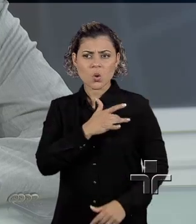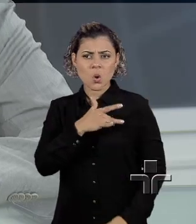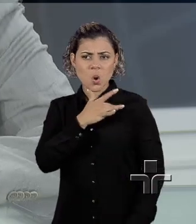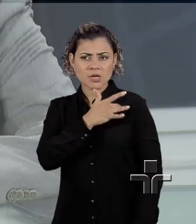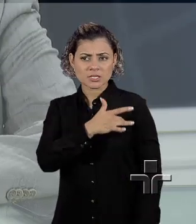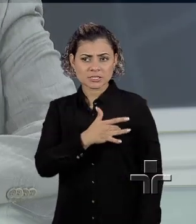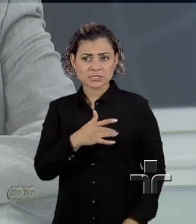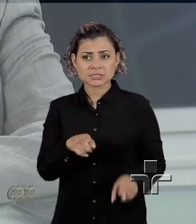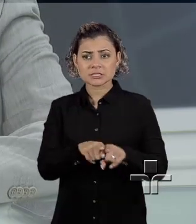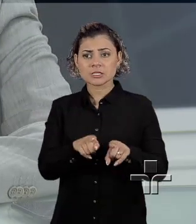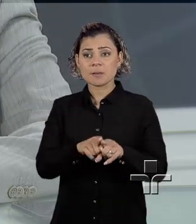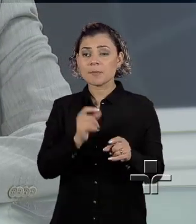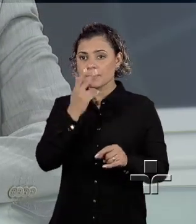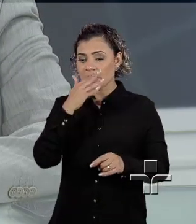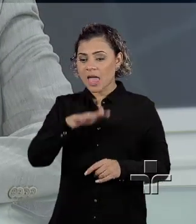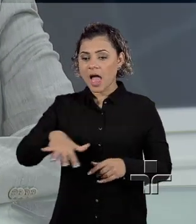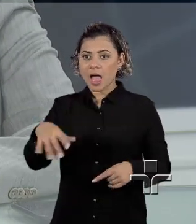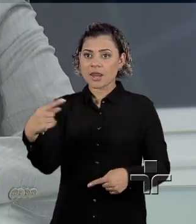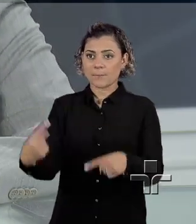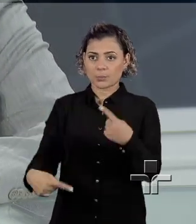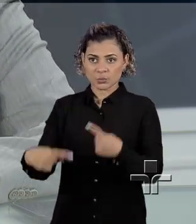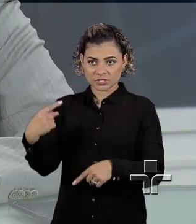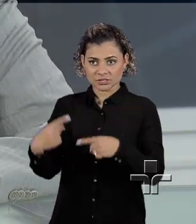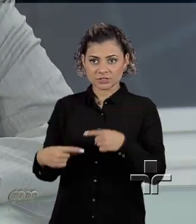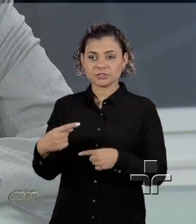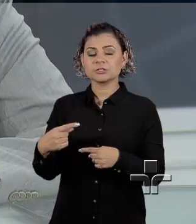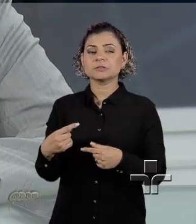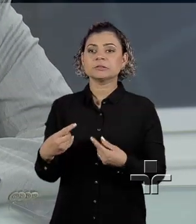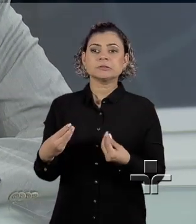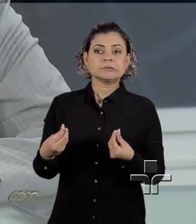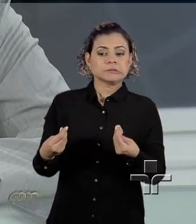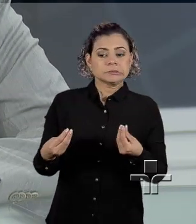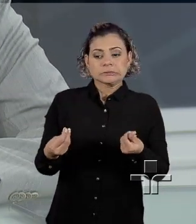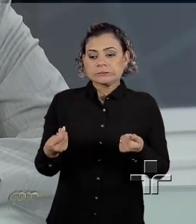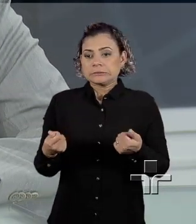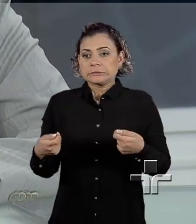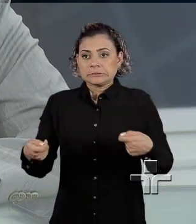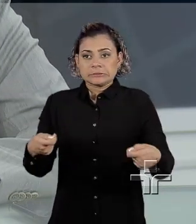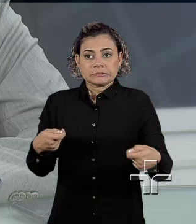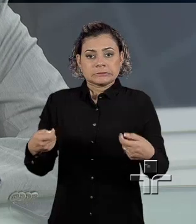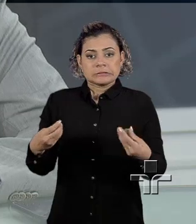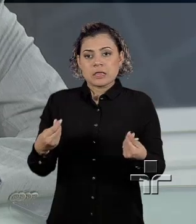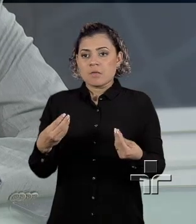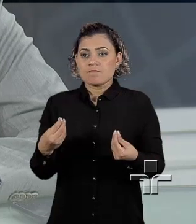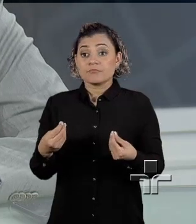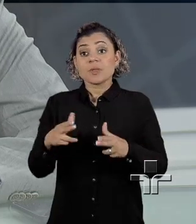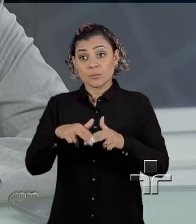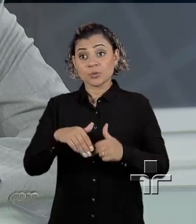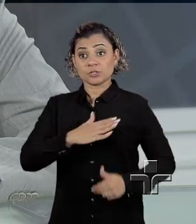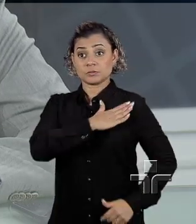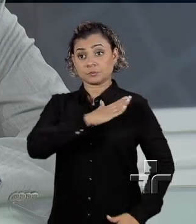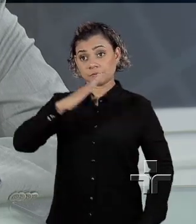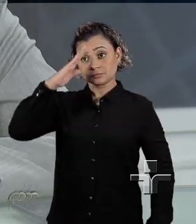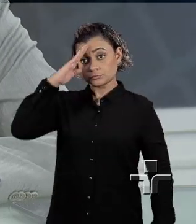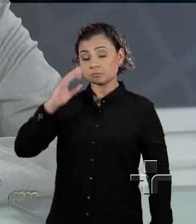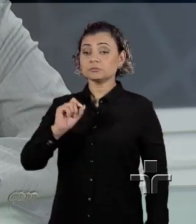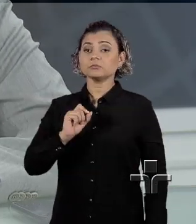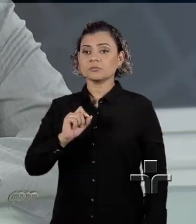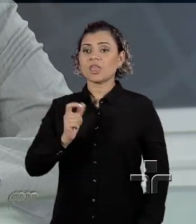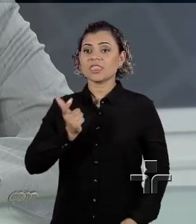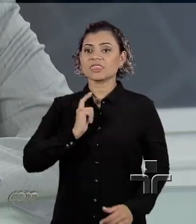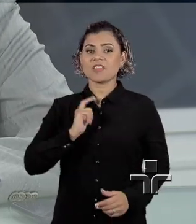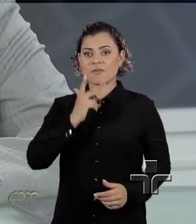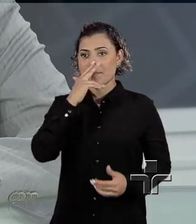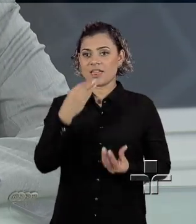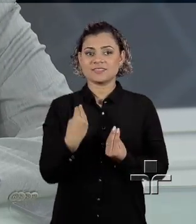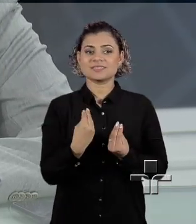junto à esfera política. E o ministro Santos Cruz estaria ganhando prestígio. Hoje de manhã mesmo teve uma reunião